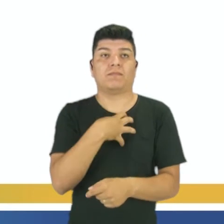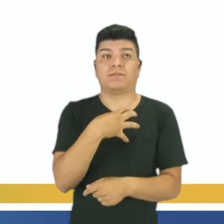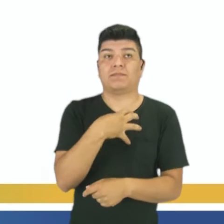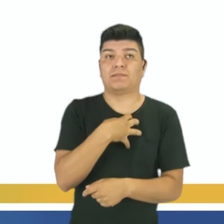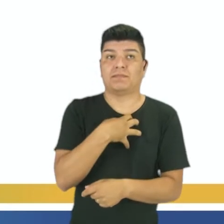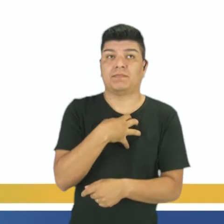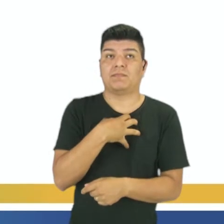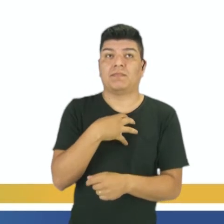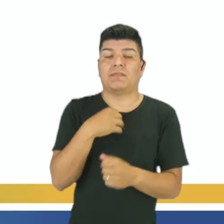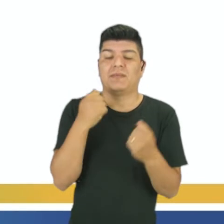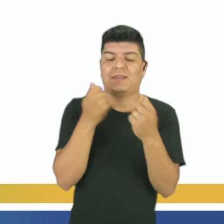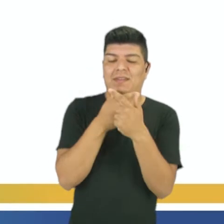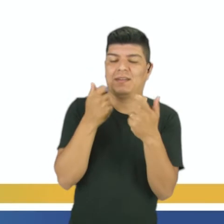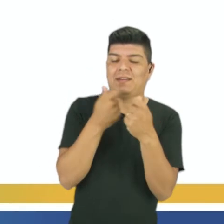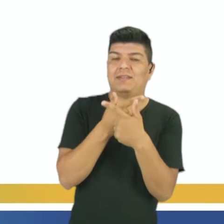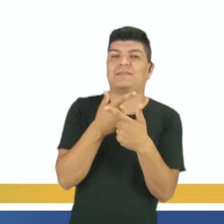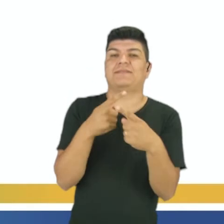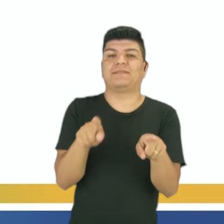esse humor,